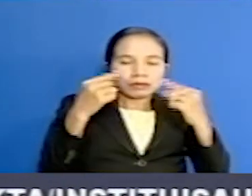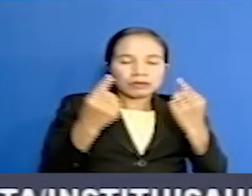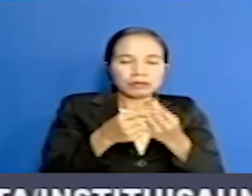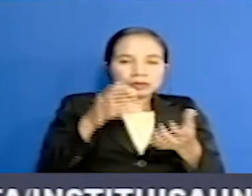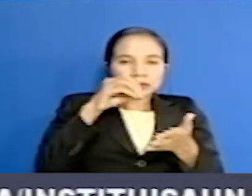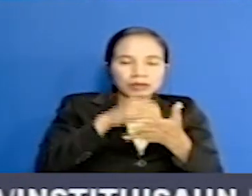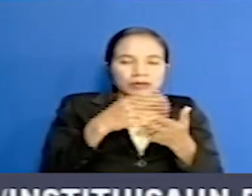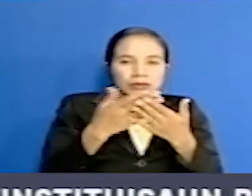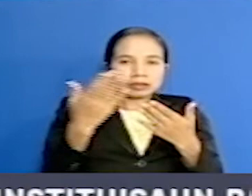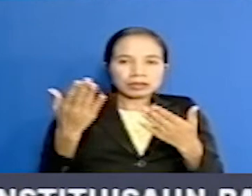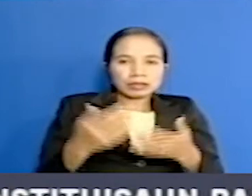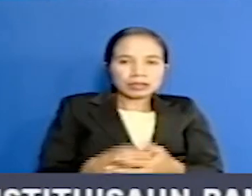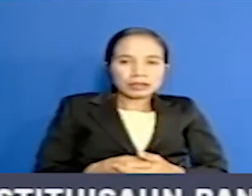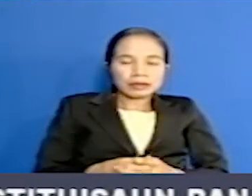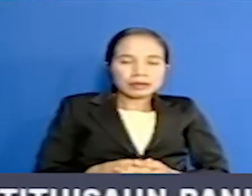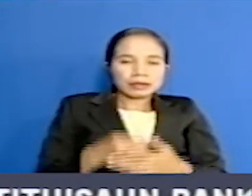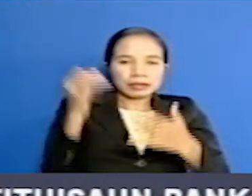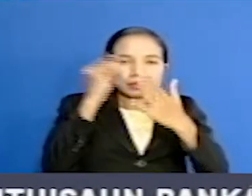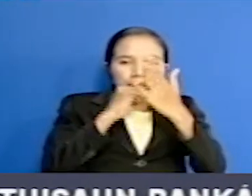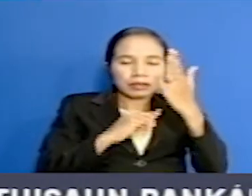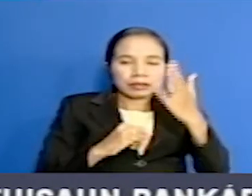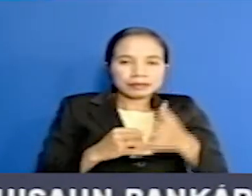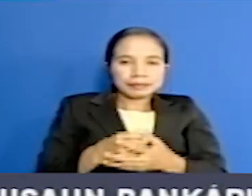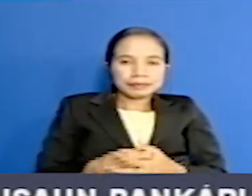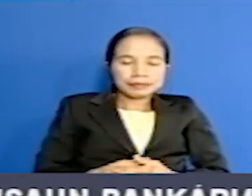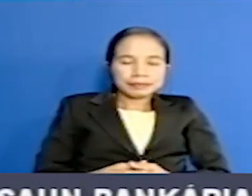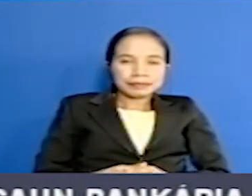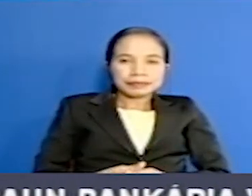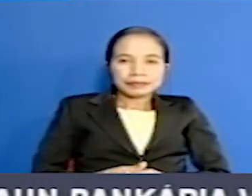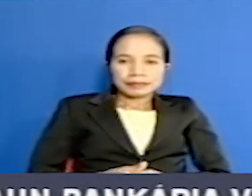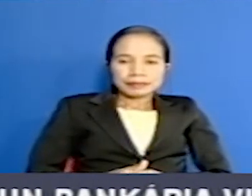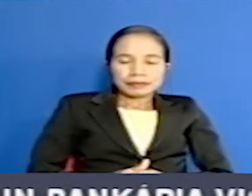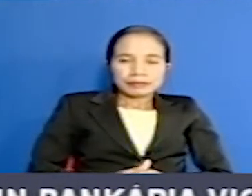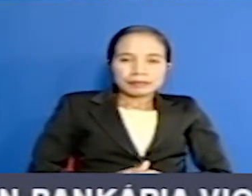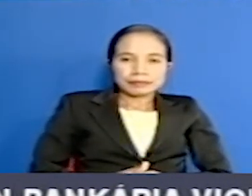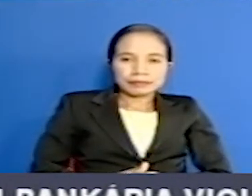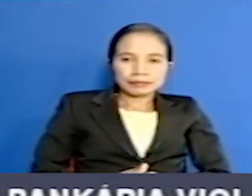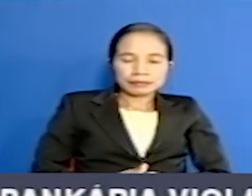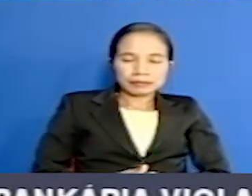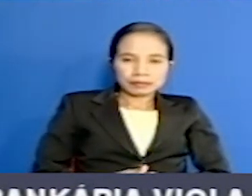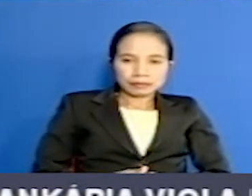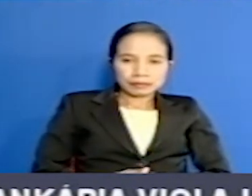aturai sirani equipamento desenho. Inês das Dores, Bento Martins, ba RTTeli.